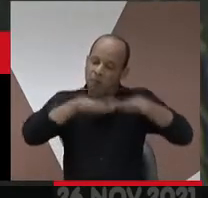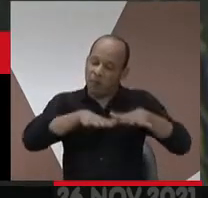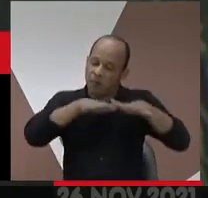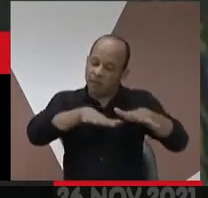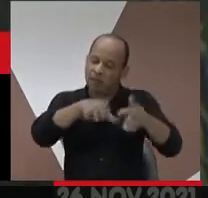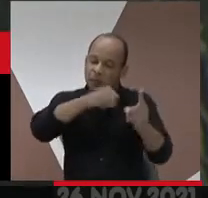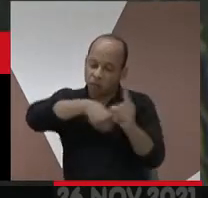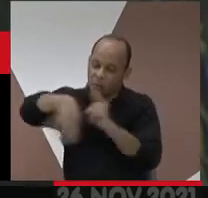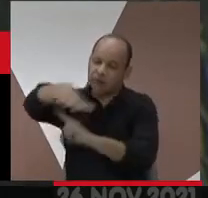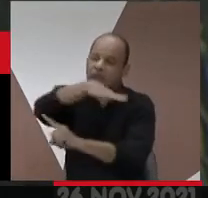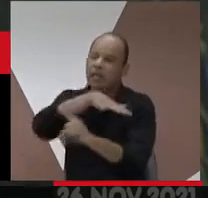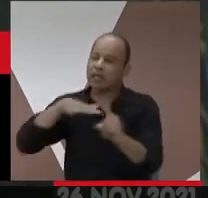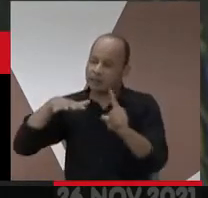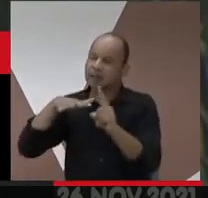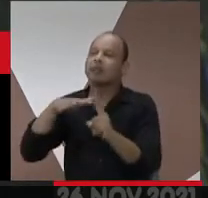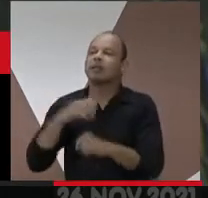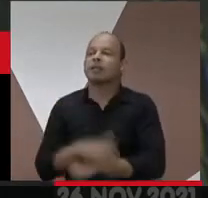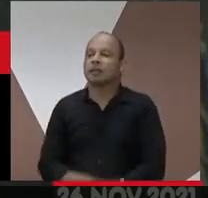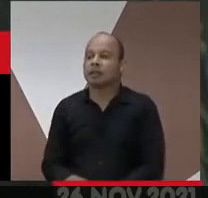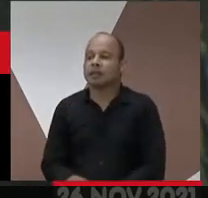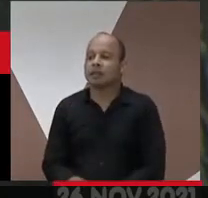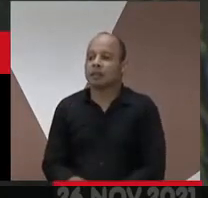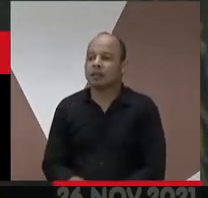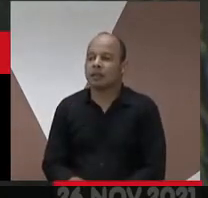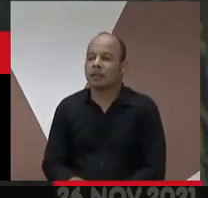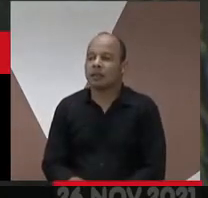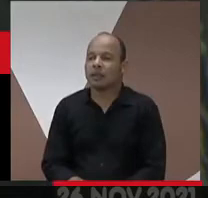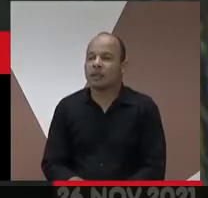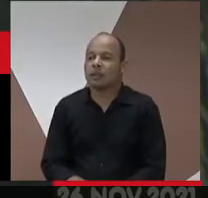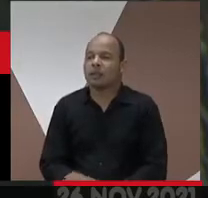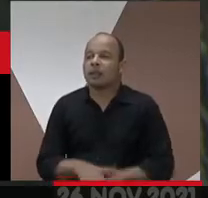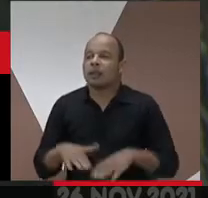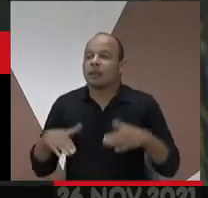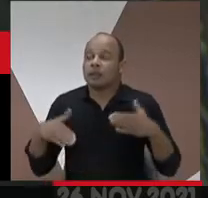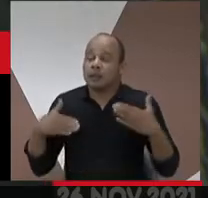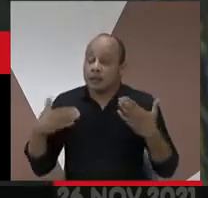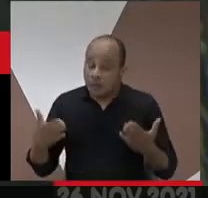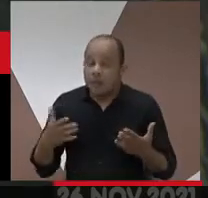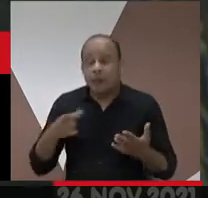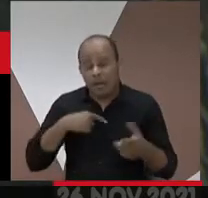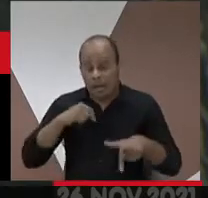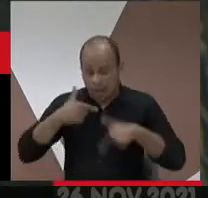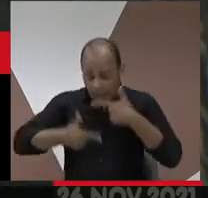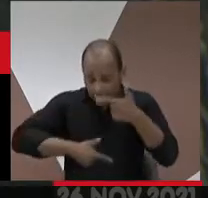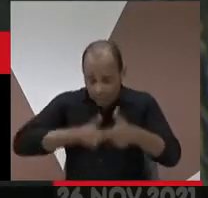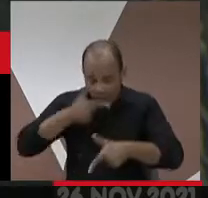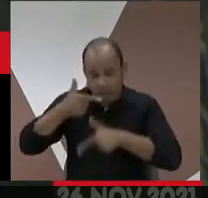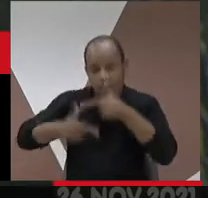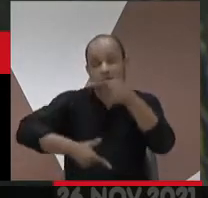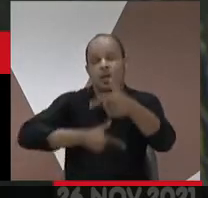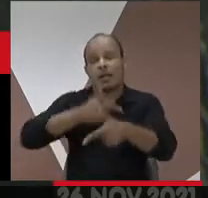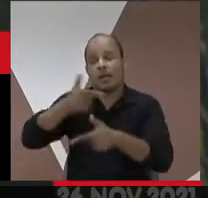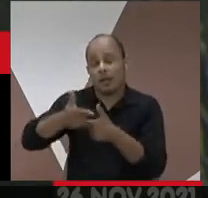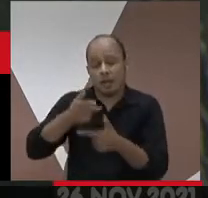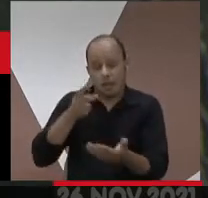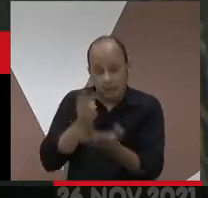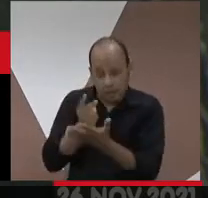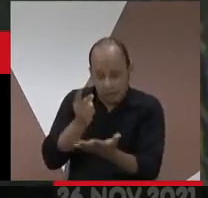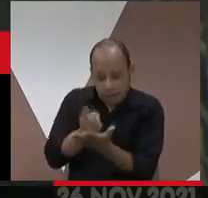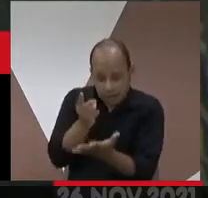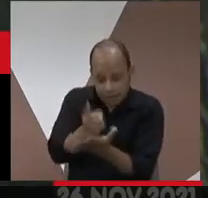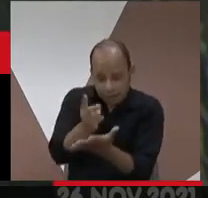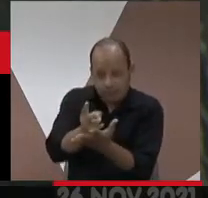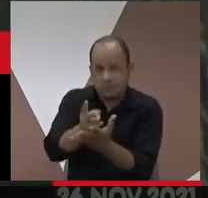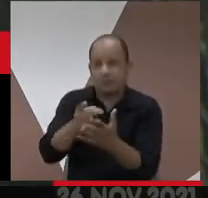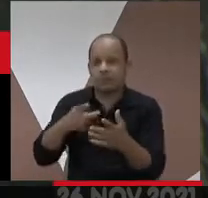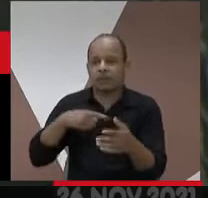e presentes, que, como bem lembrou a Cristina, têm feito um trabalho constante, permanente, de denúncia e de